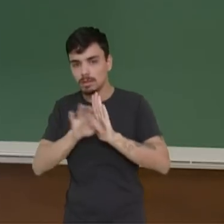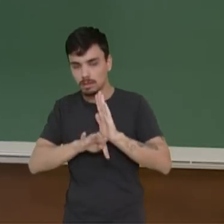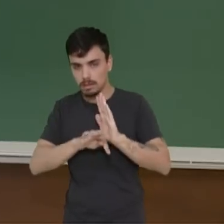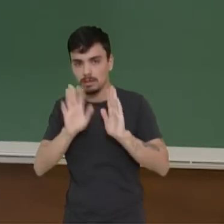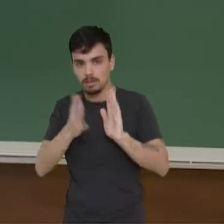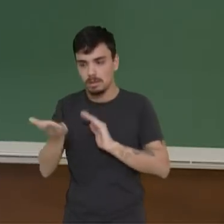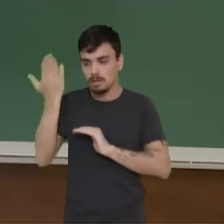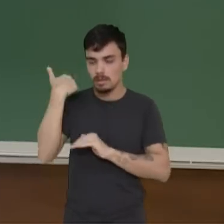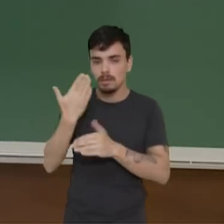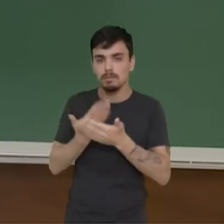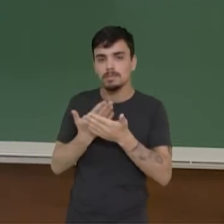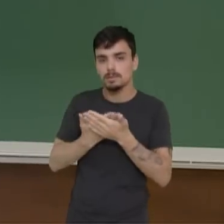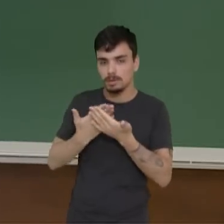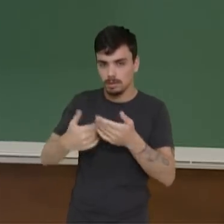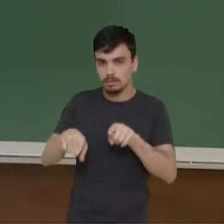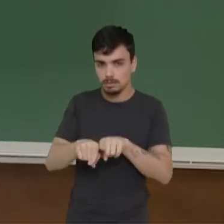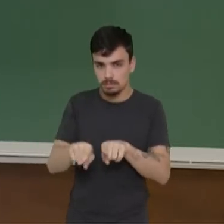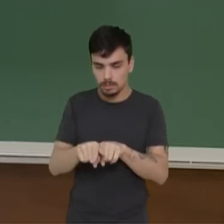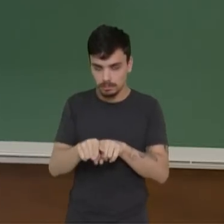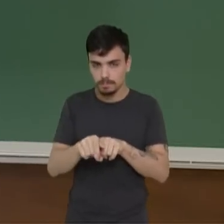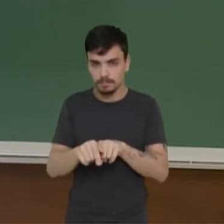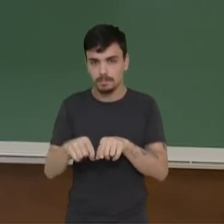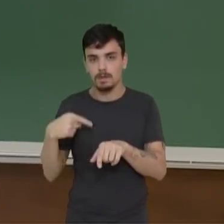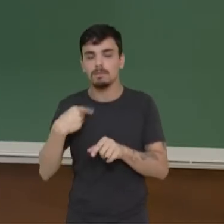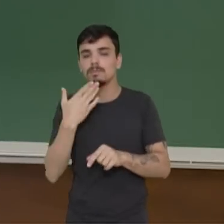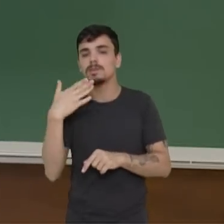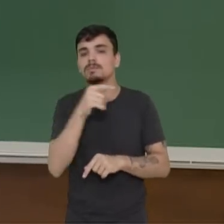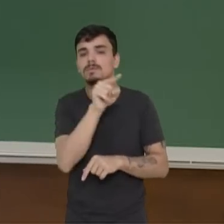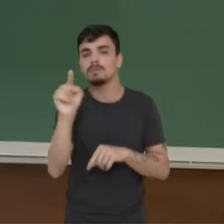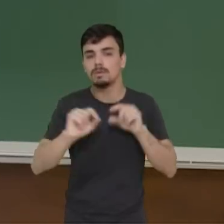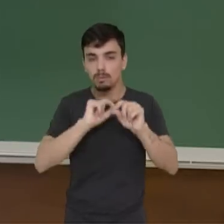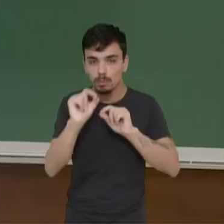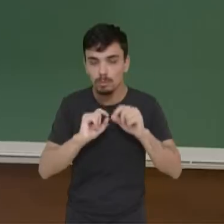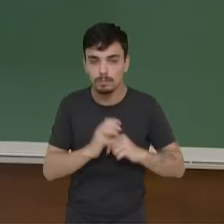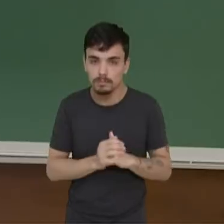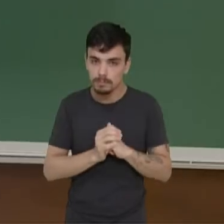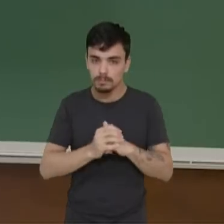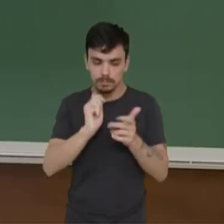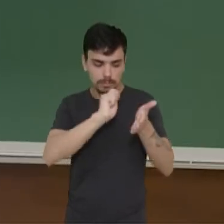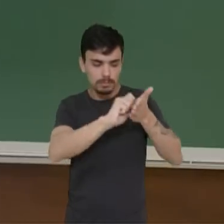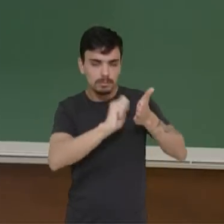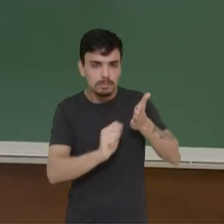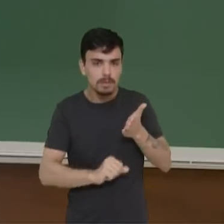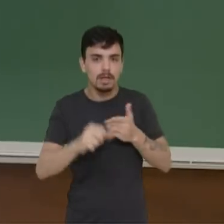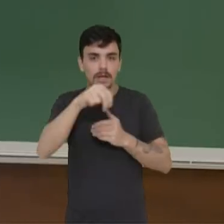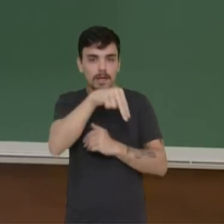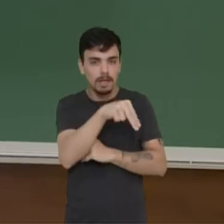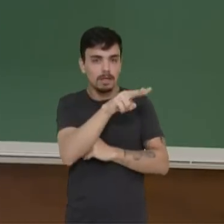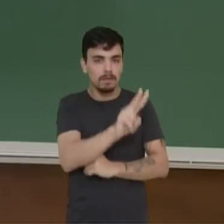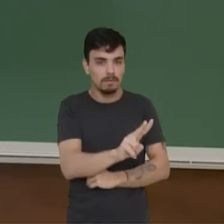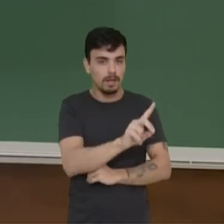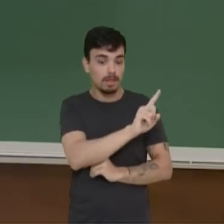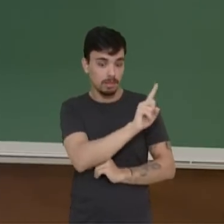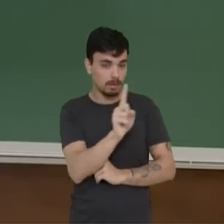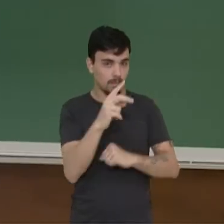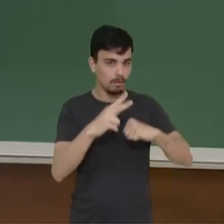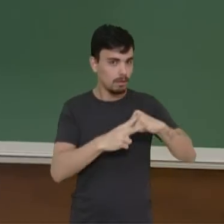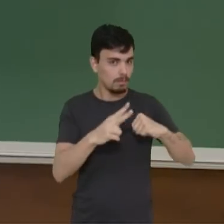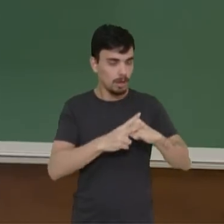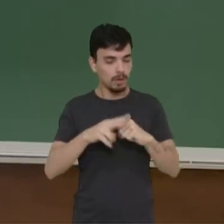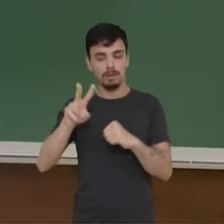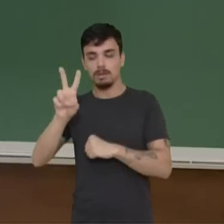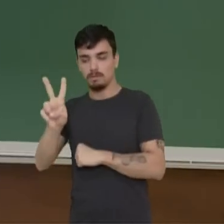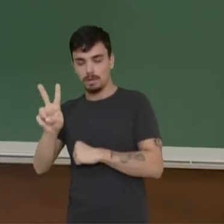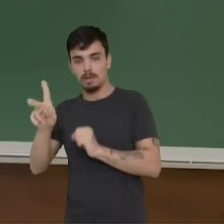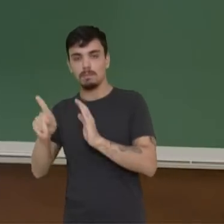na aula anterior que a gente fez esse exercício, e aí eu só vou pedir então para vocês marcarem NV para não verbal e